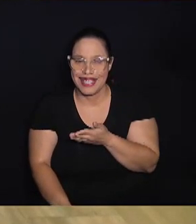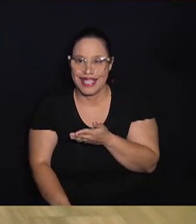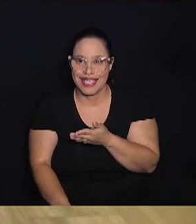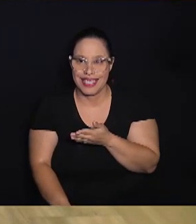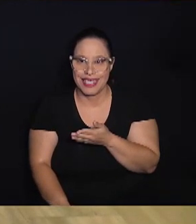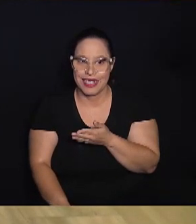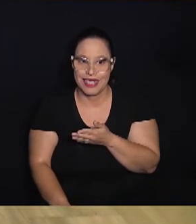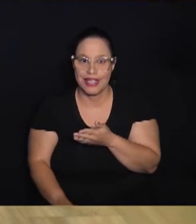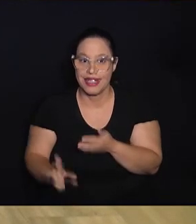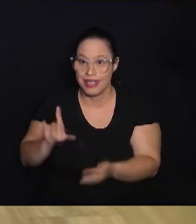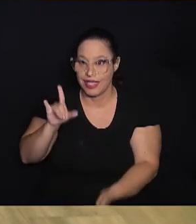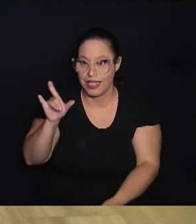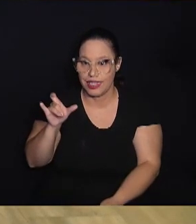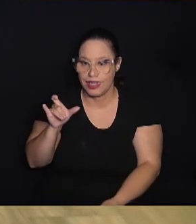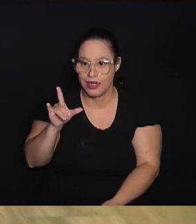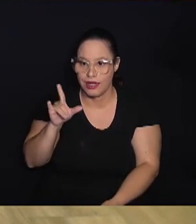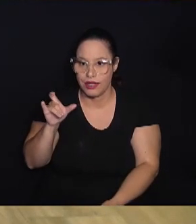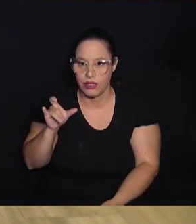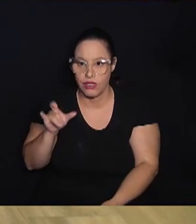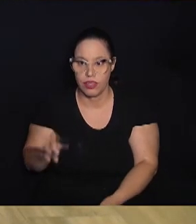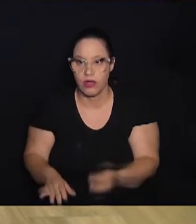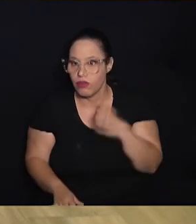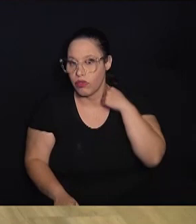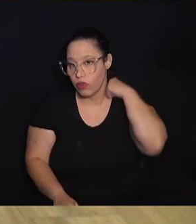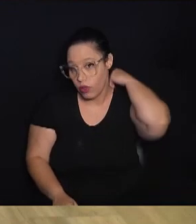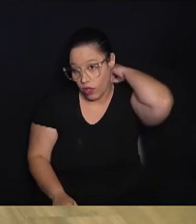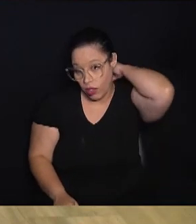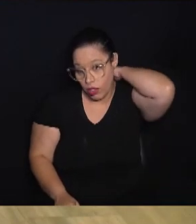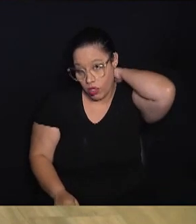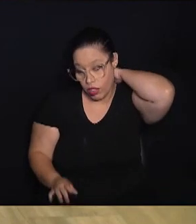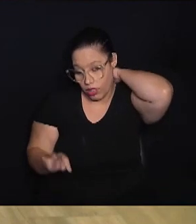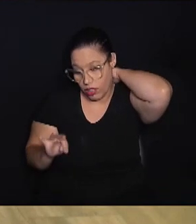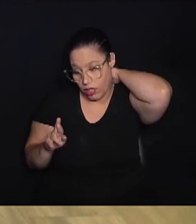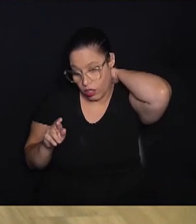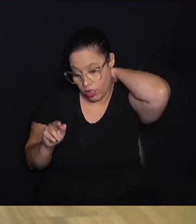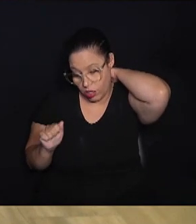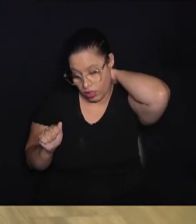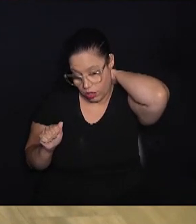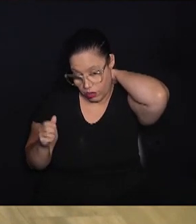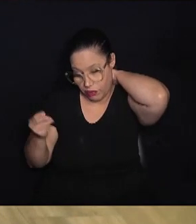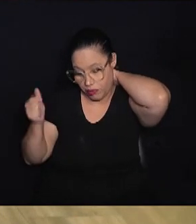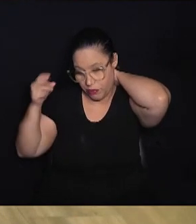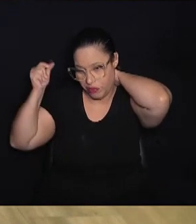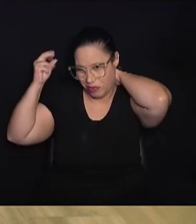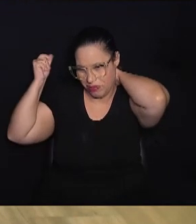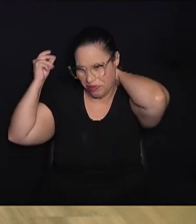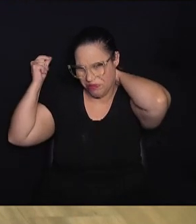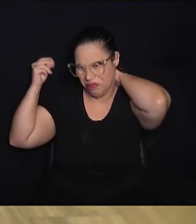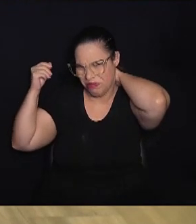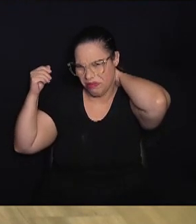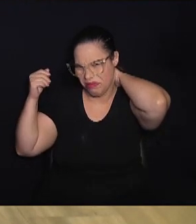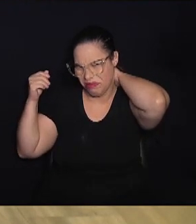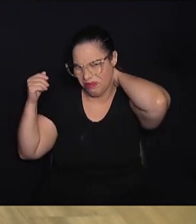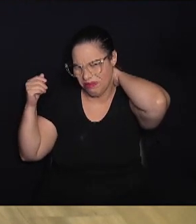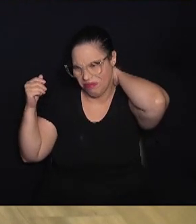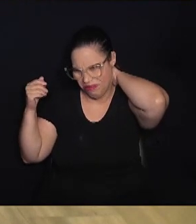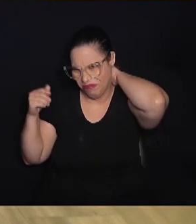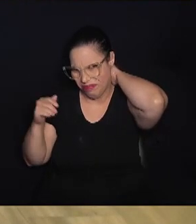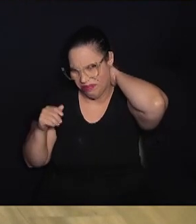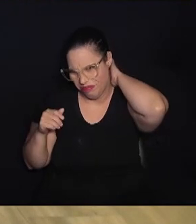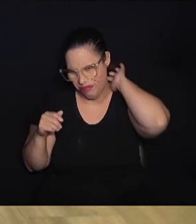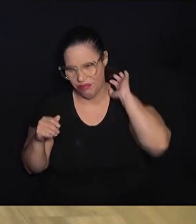eu tô colocando as tiras antigas você fazer uma média sei lá de 330 tiras por ano só o mês de férias ali que não fazia